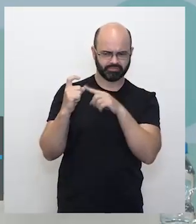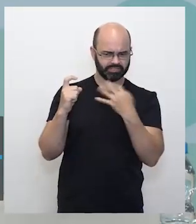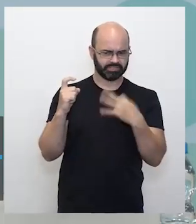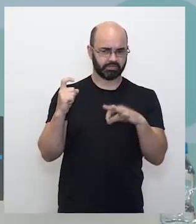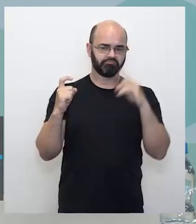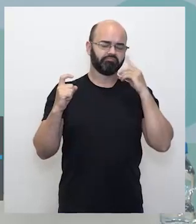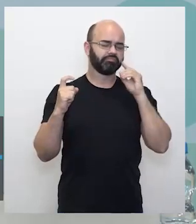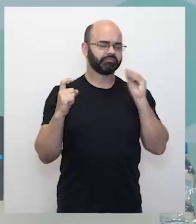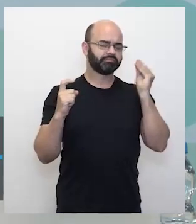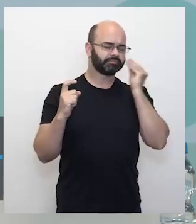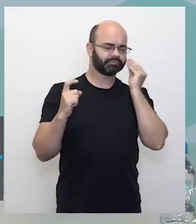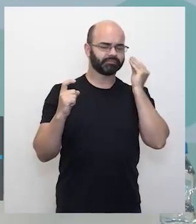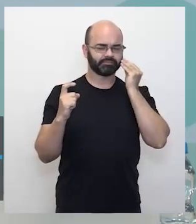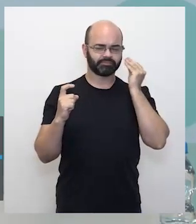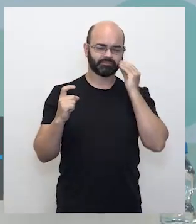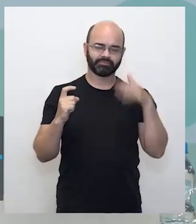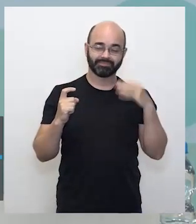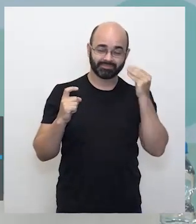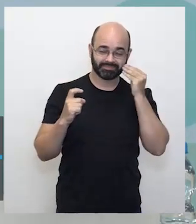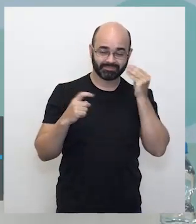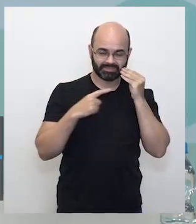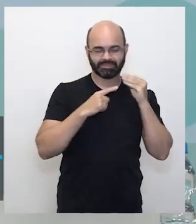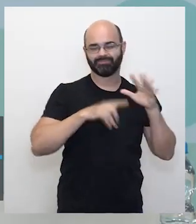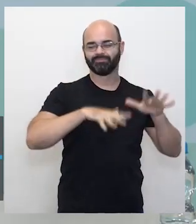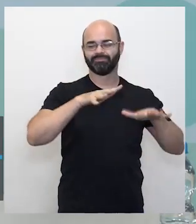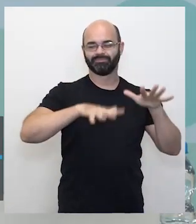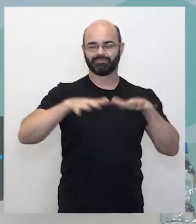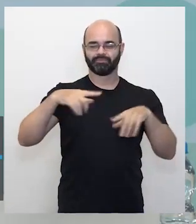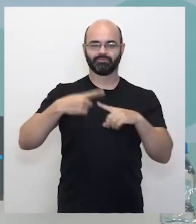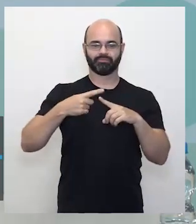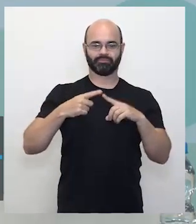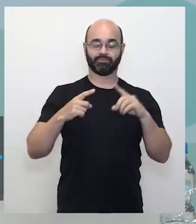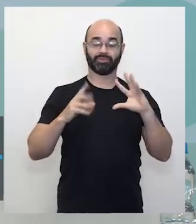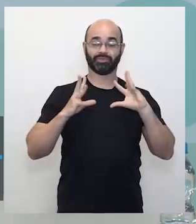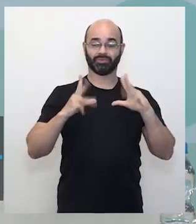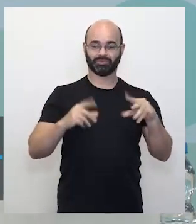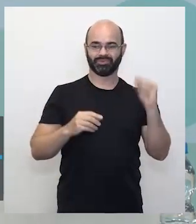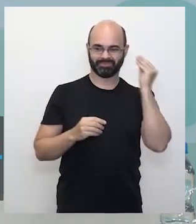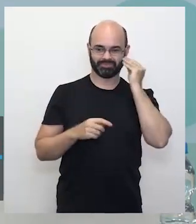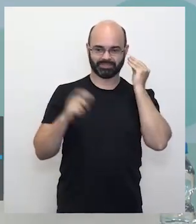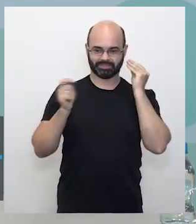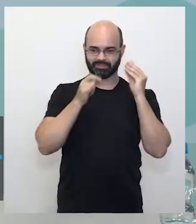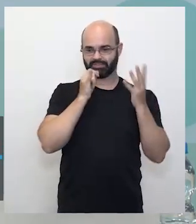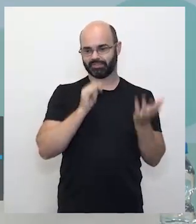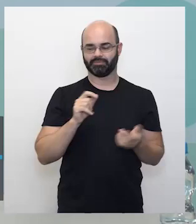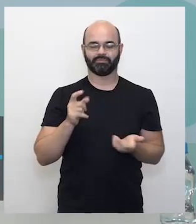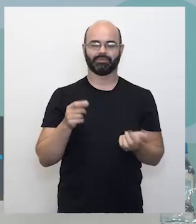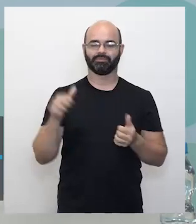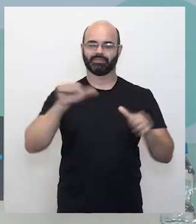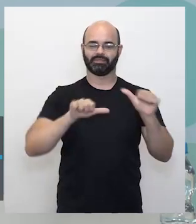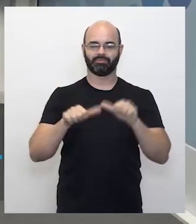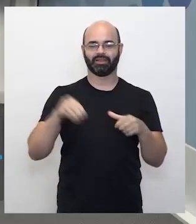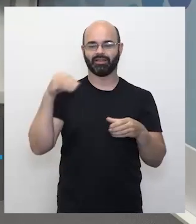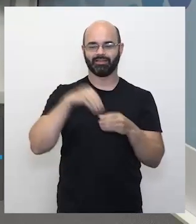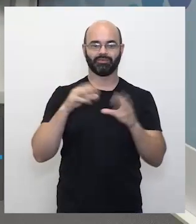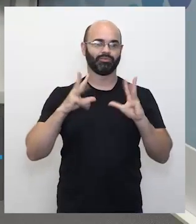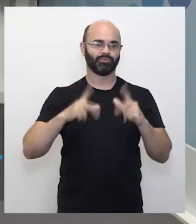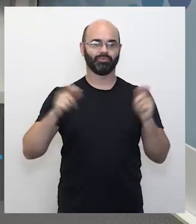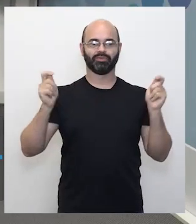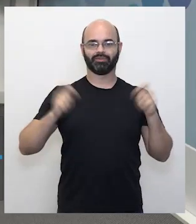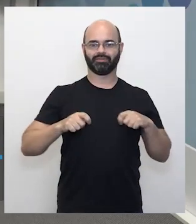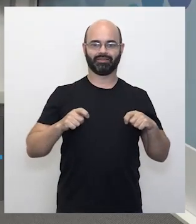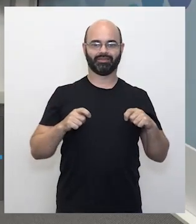E essa experimentação é algo que vai variar, porque nem tudo você pode experimentar dentro de um laboratório, né? Você não pode experimentar, você não pode